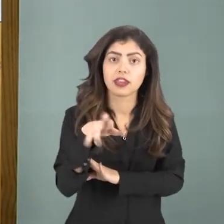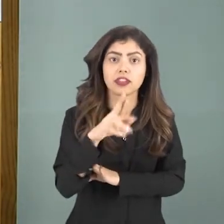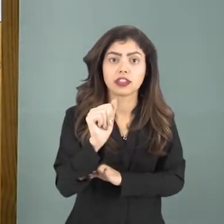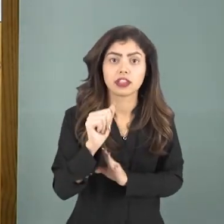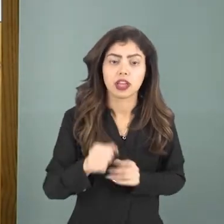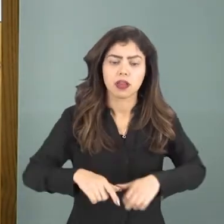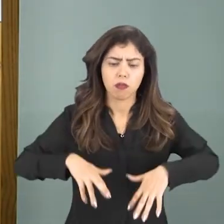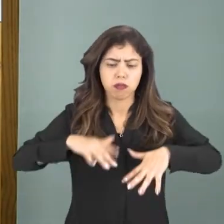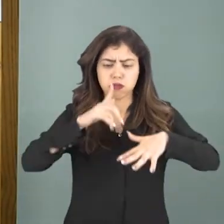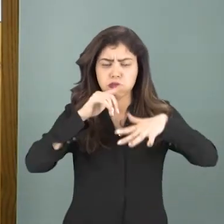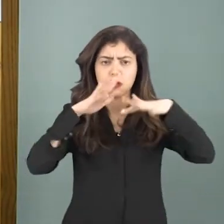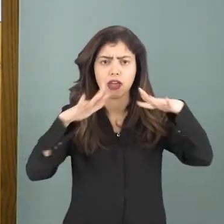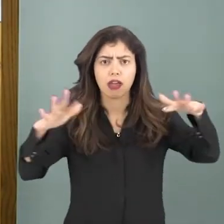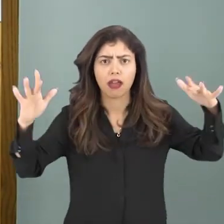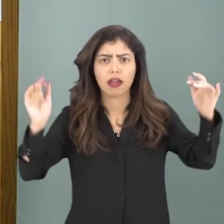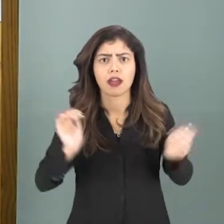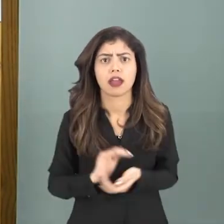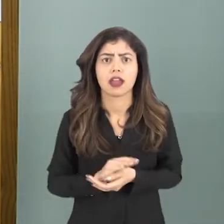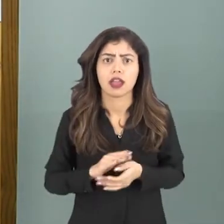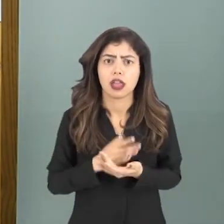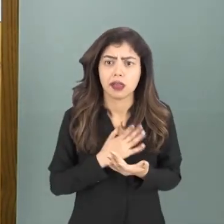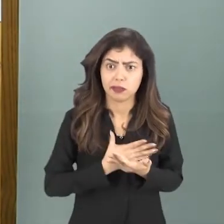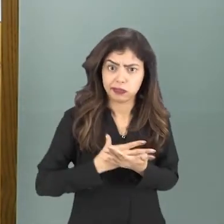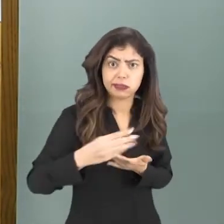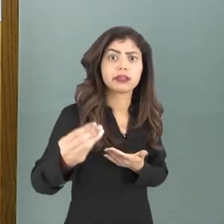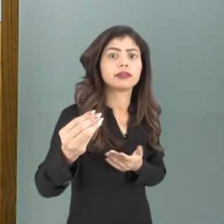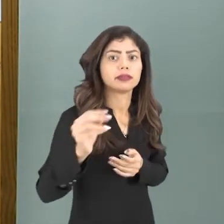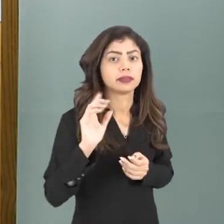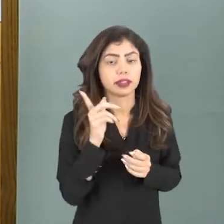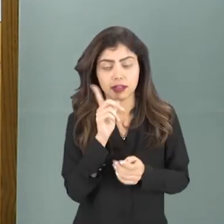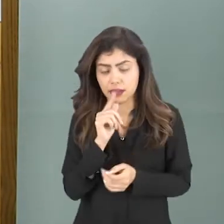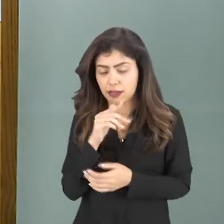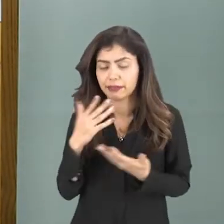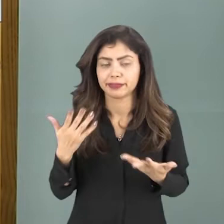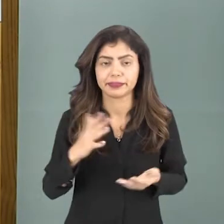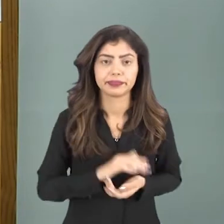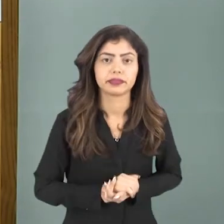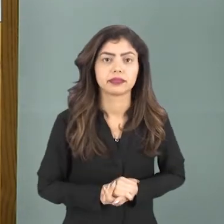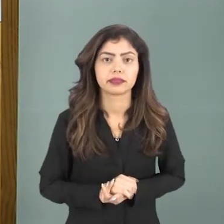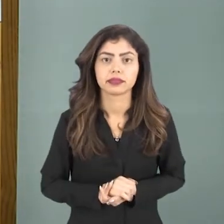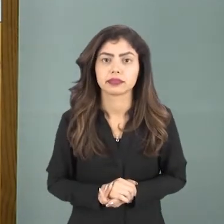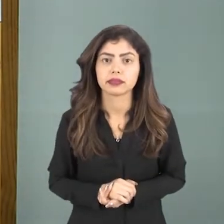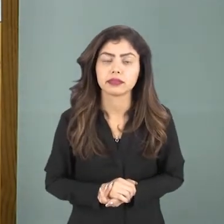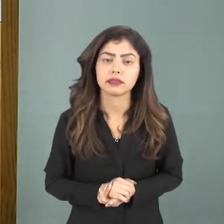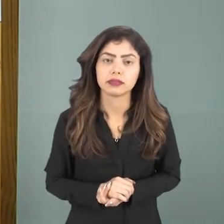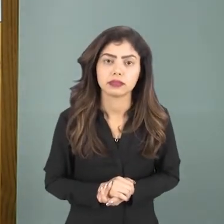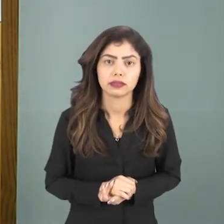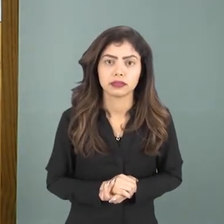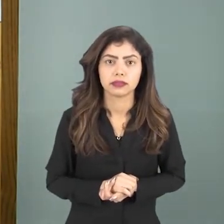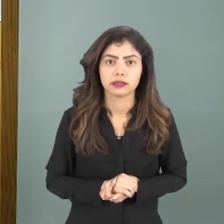protegida, protegida da enchente, protegida de ser arrastada pela água.